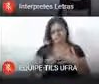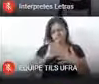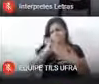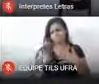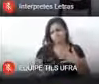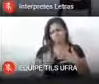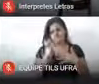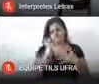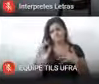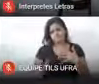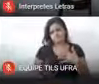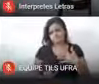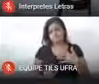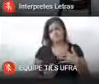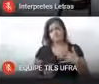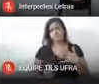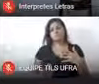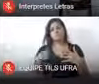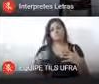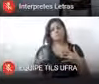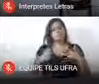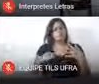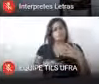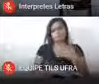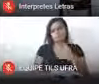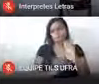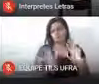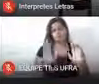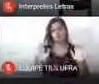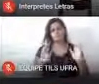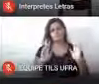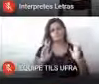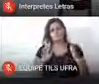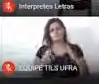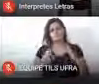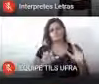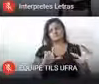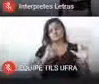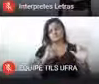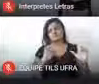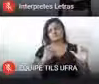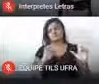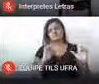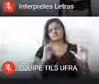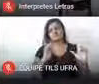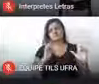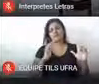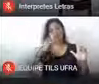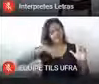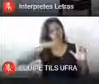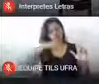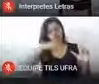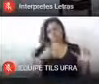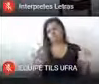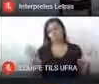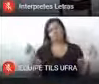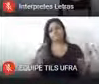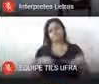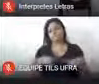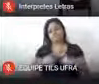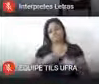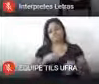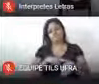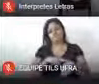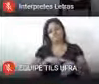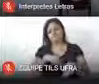vou me deter muito profundamente aqui em ler as cartas, porque senão meu tempo não vai ser suficiente.